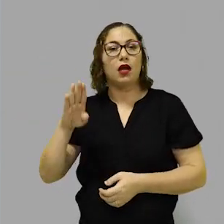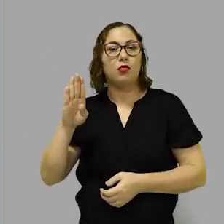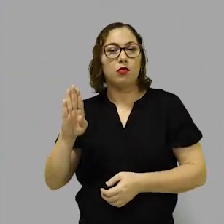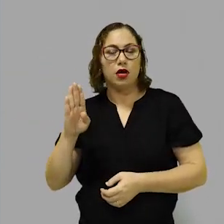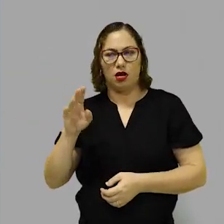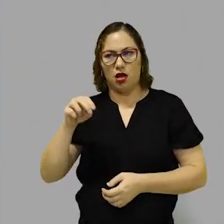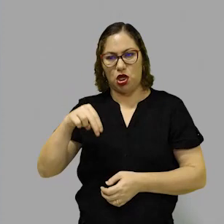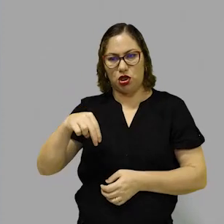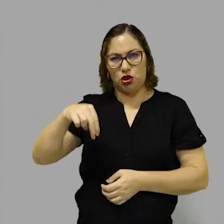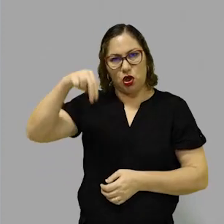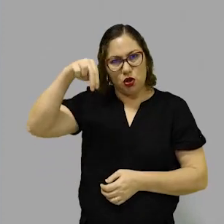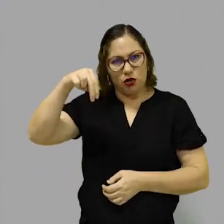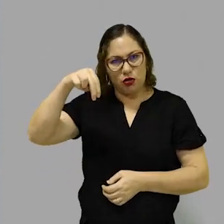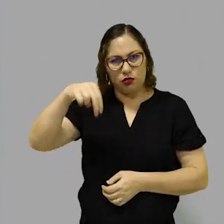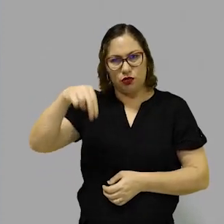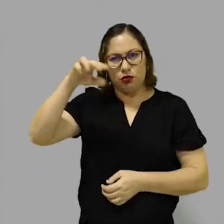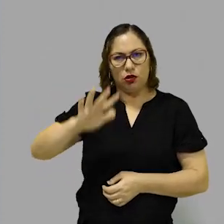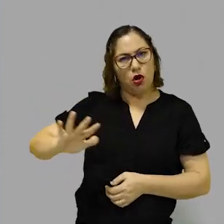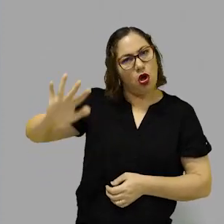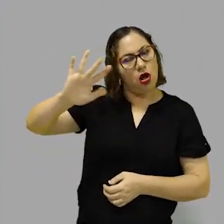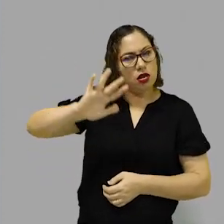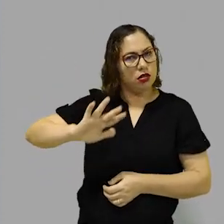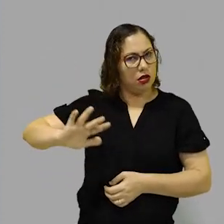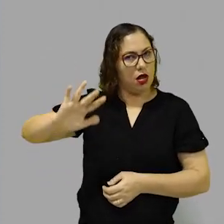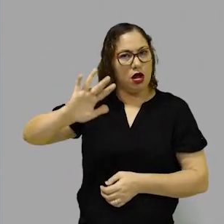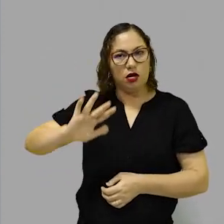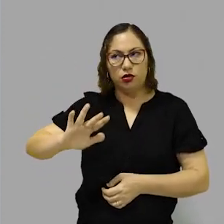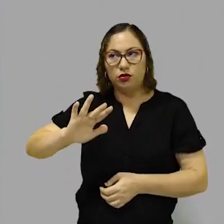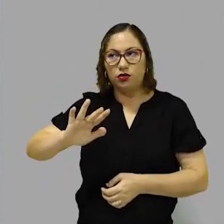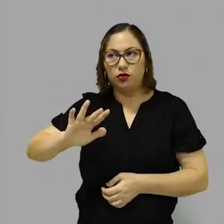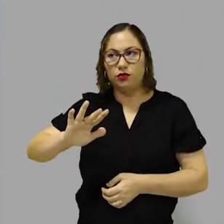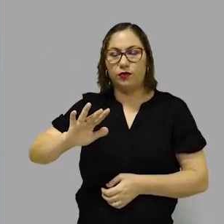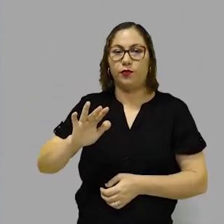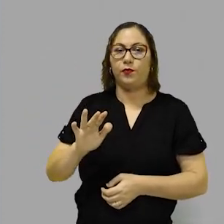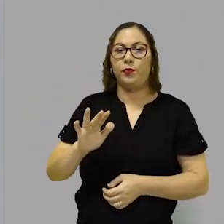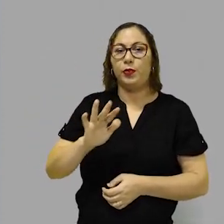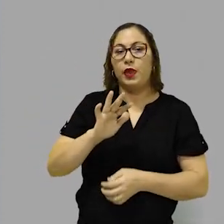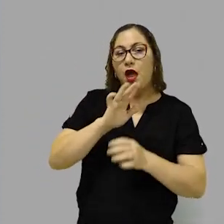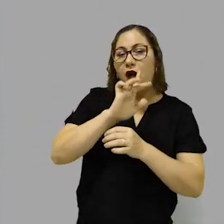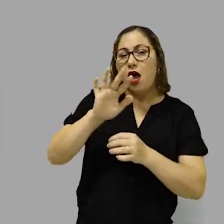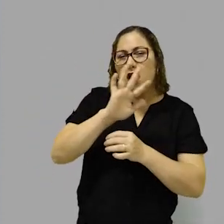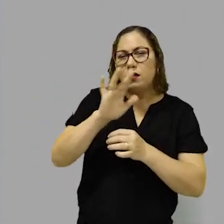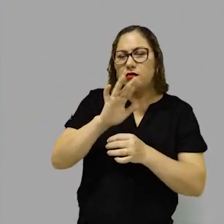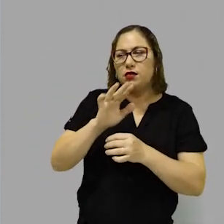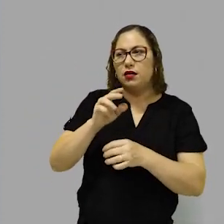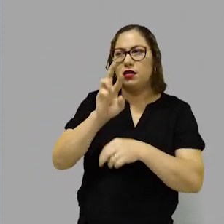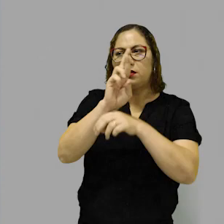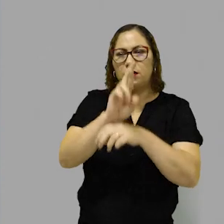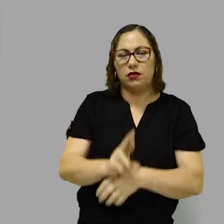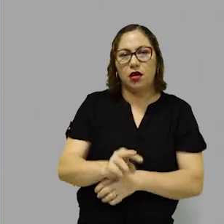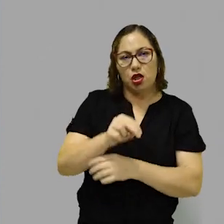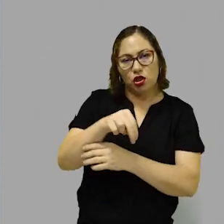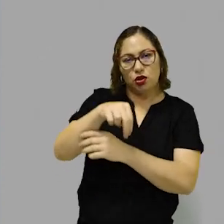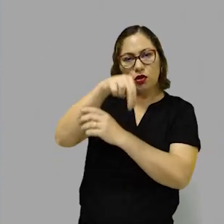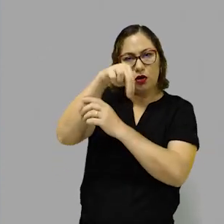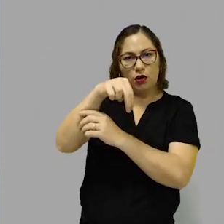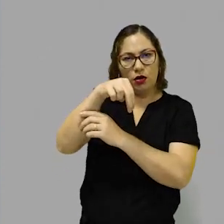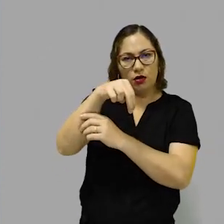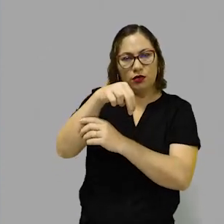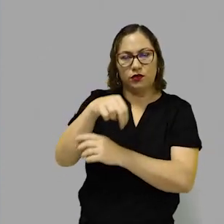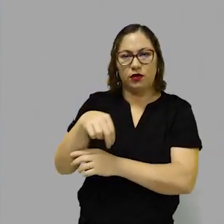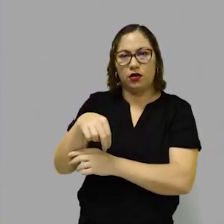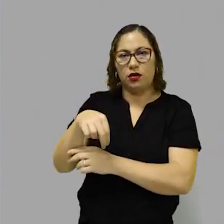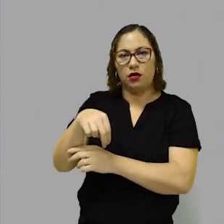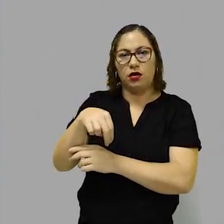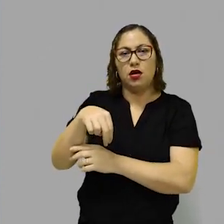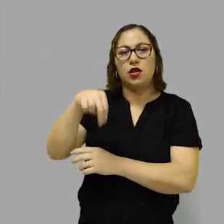Norte, Nordeste. As letrinhas que representam Norte e Nordeste são N, N,